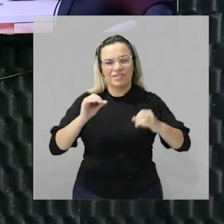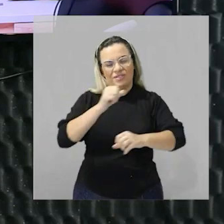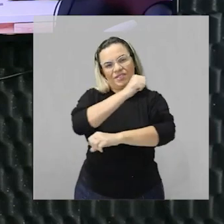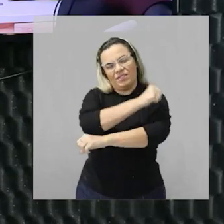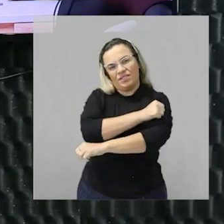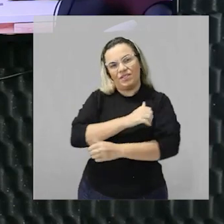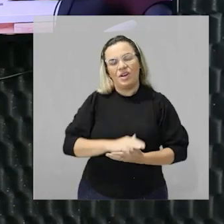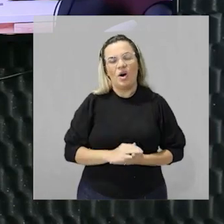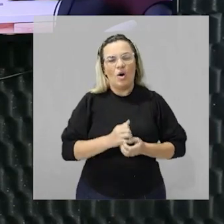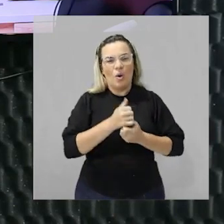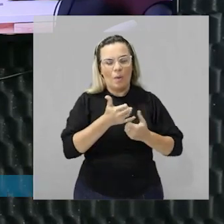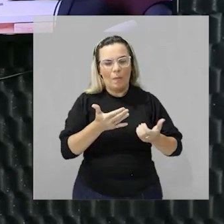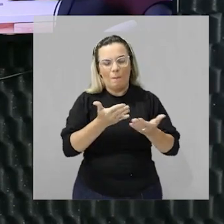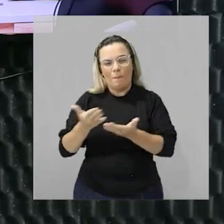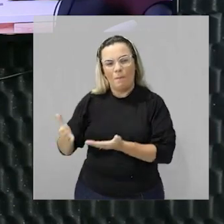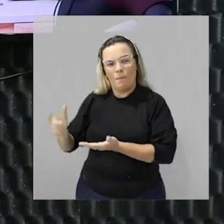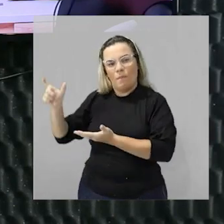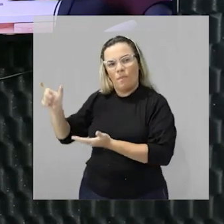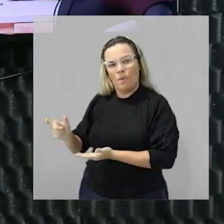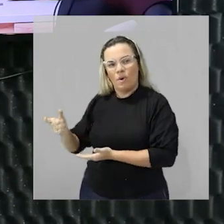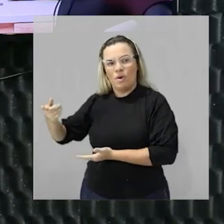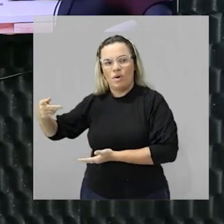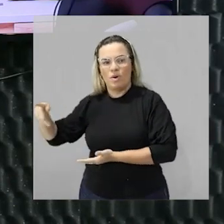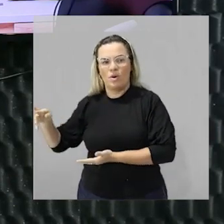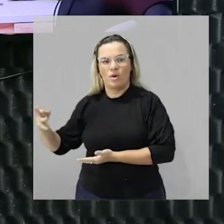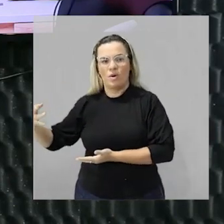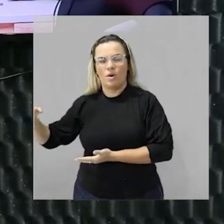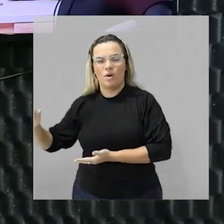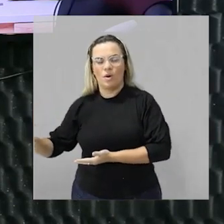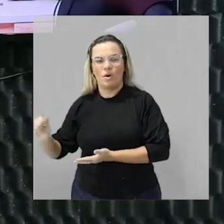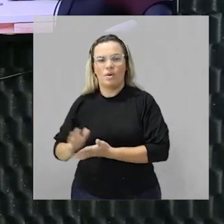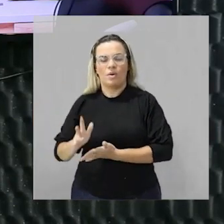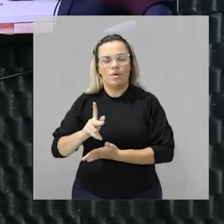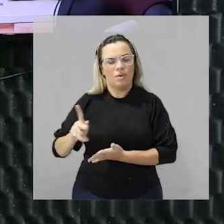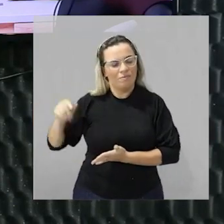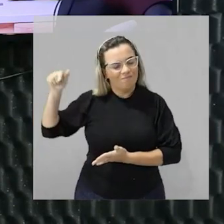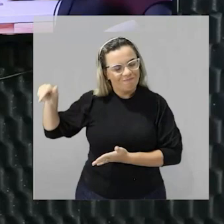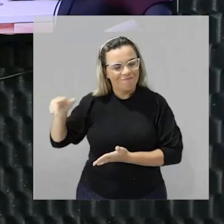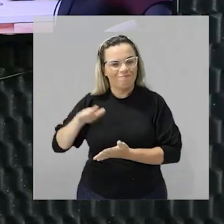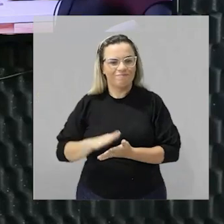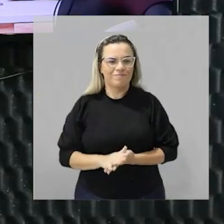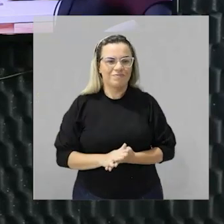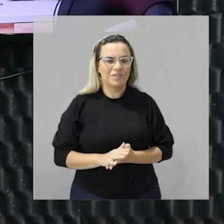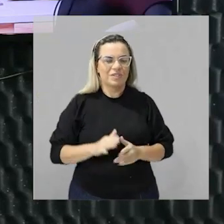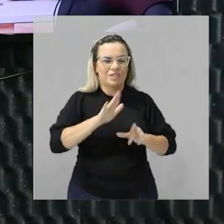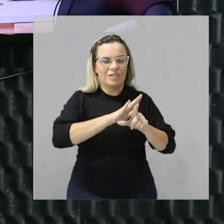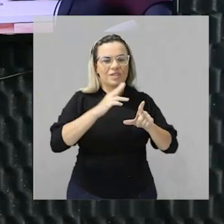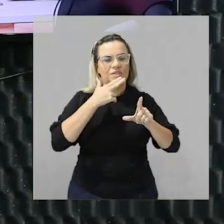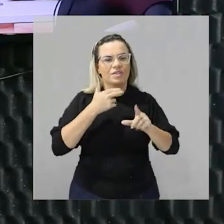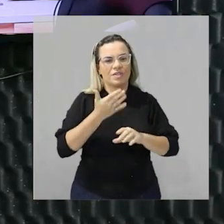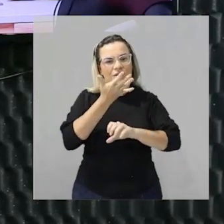E aí, pessoal, tudo bem? Professor Paulo Gereba de História, no projeto da plataforma Gonçalves Dias,